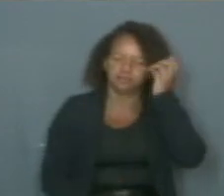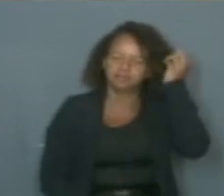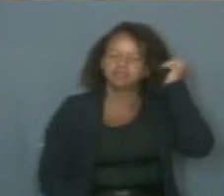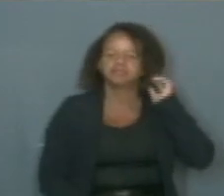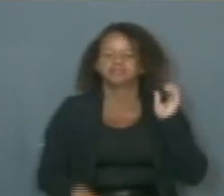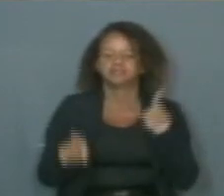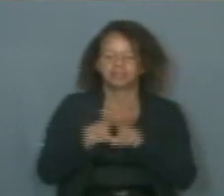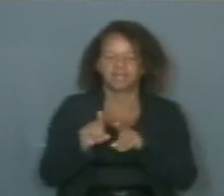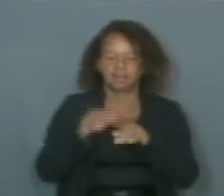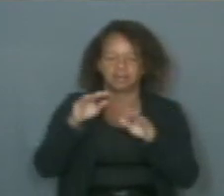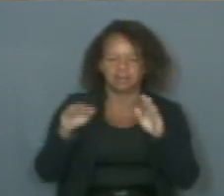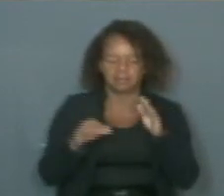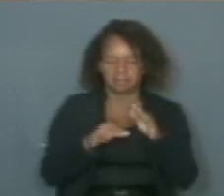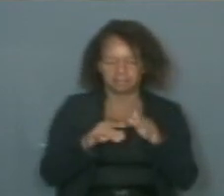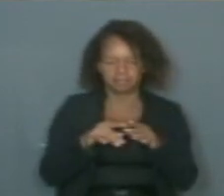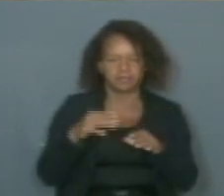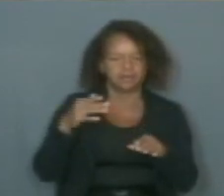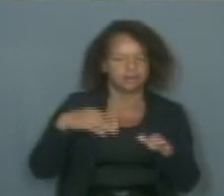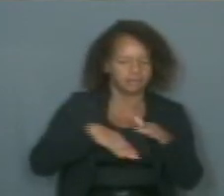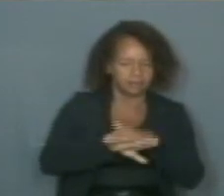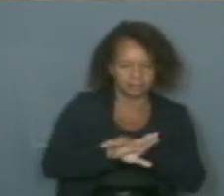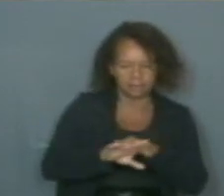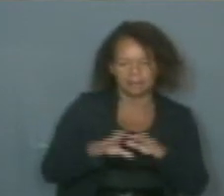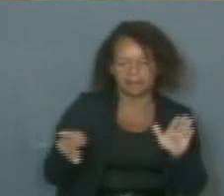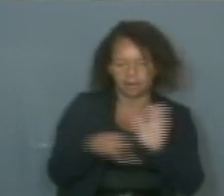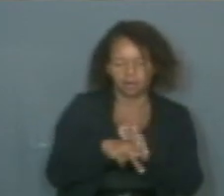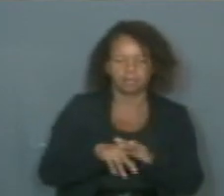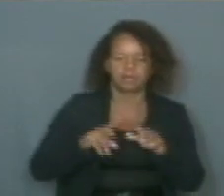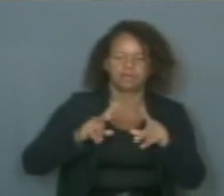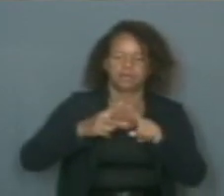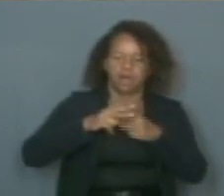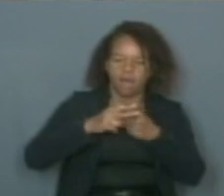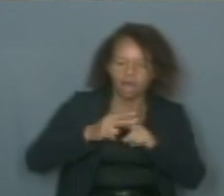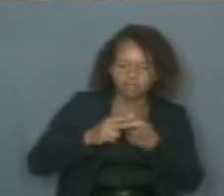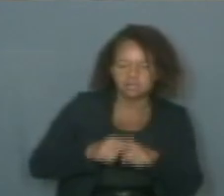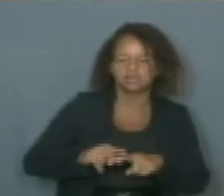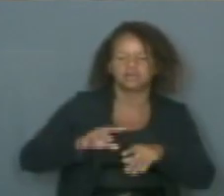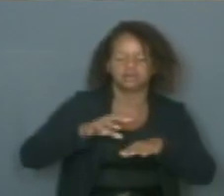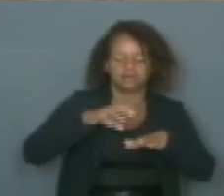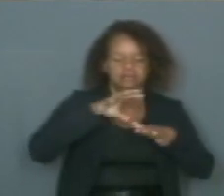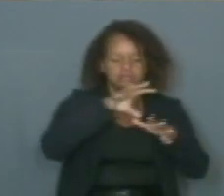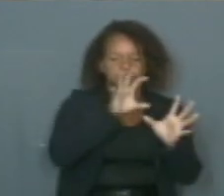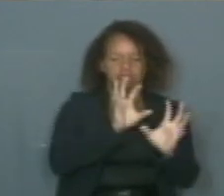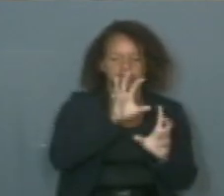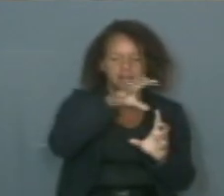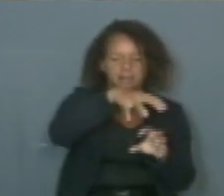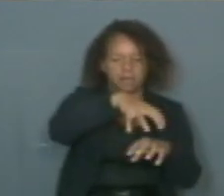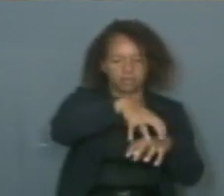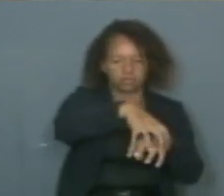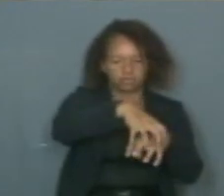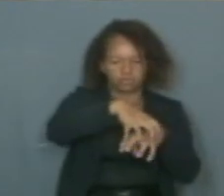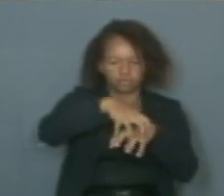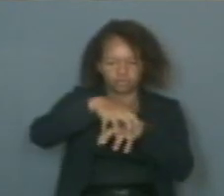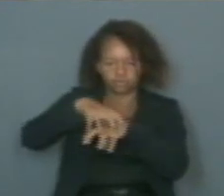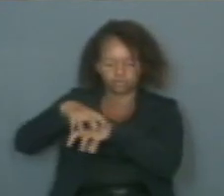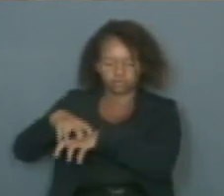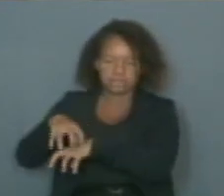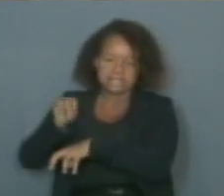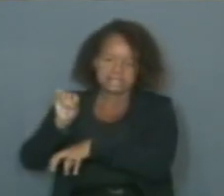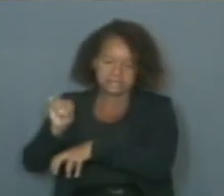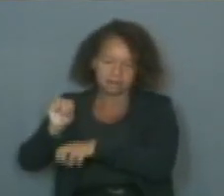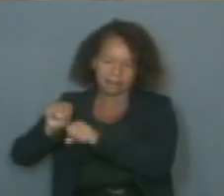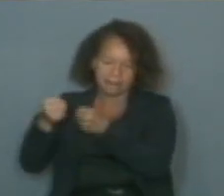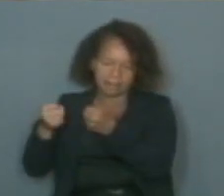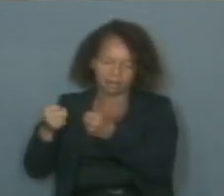Temos abastecimento próprio, oficina, reboque para rebocar os veículos, se caso